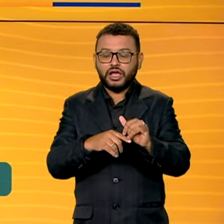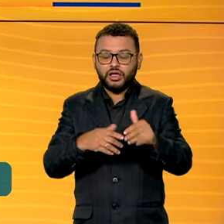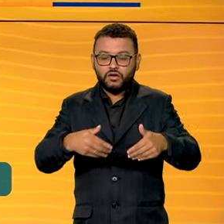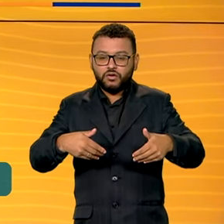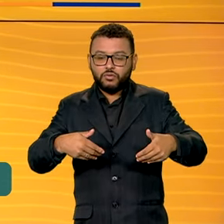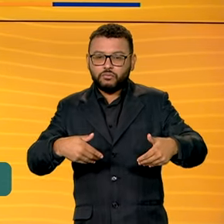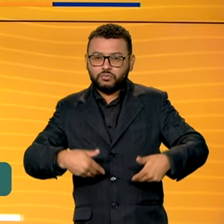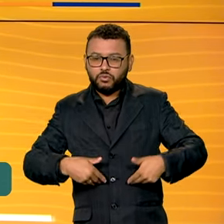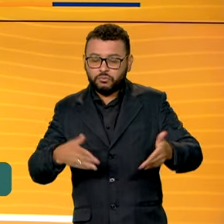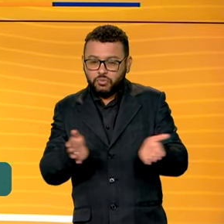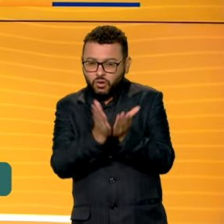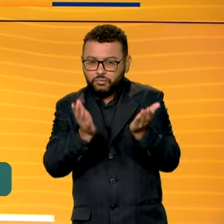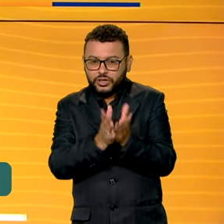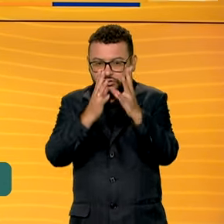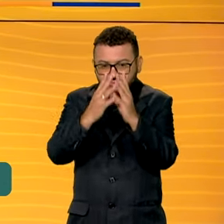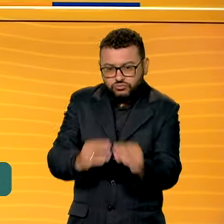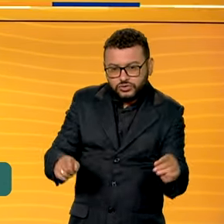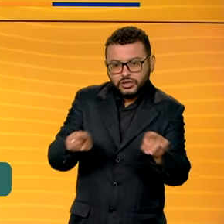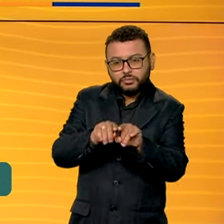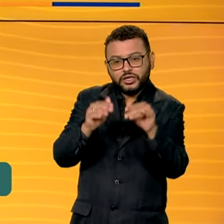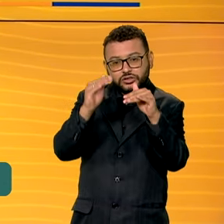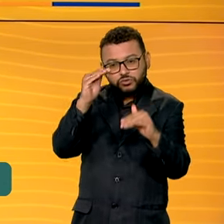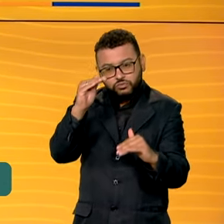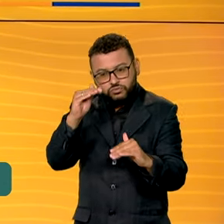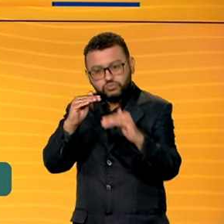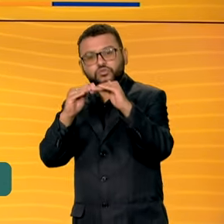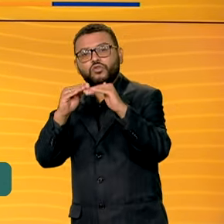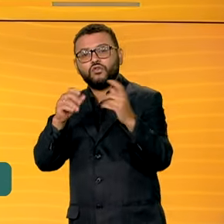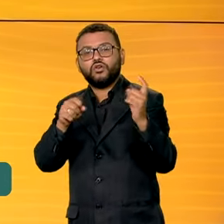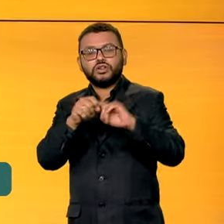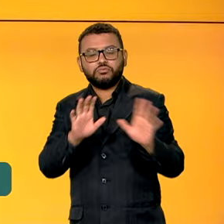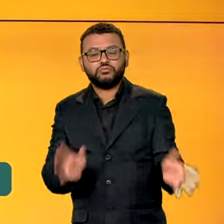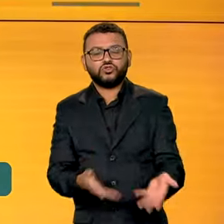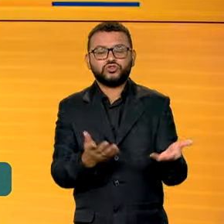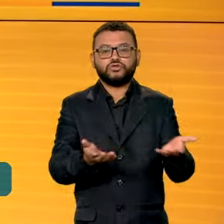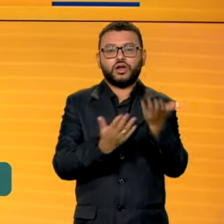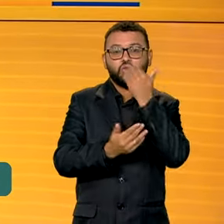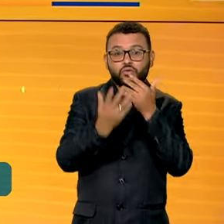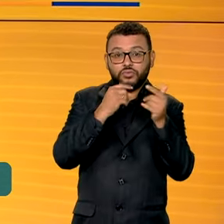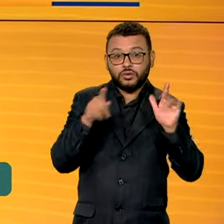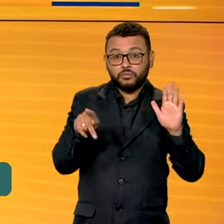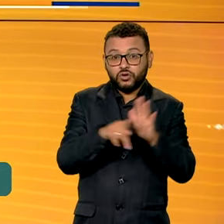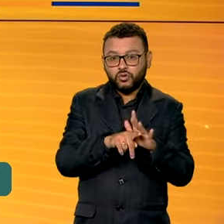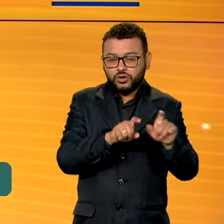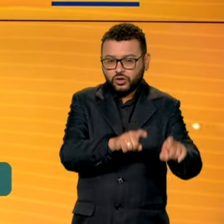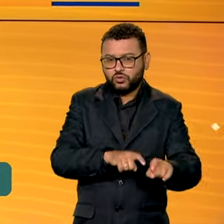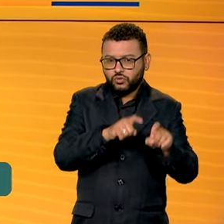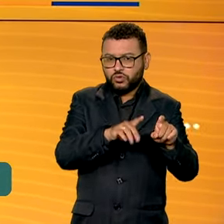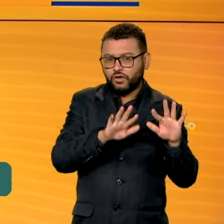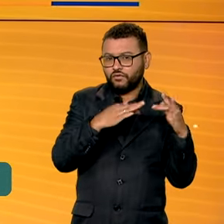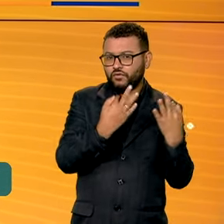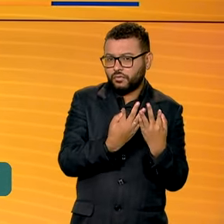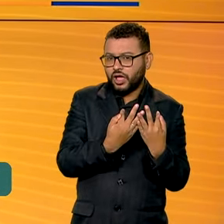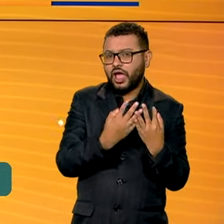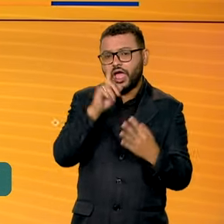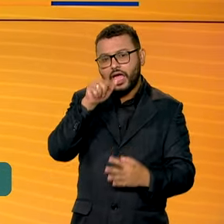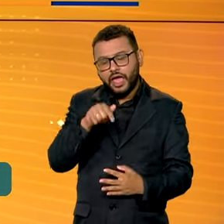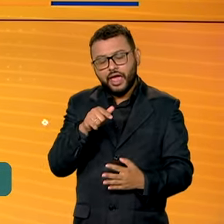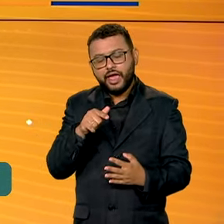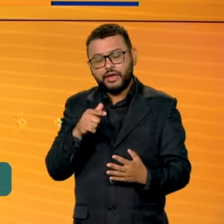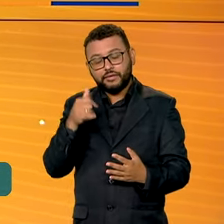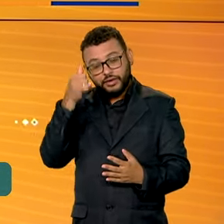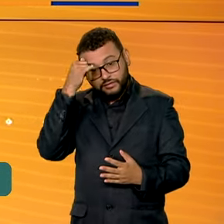a desigualdade social, assim como o incentivo à produção de alimentos pela agricultura familiar como forma